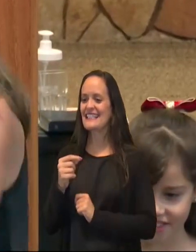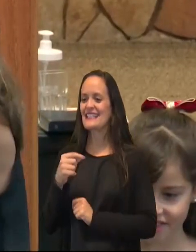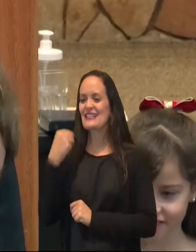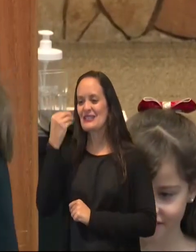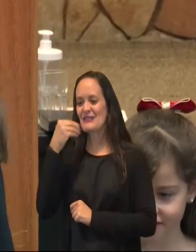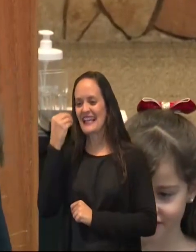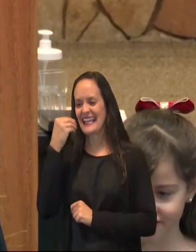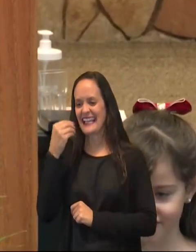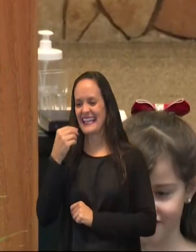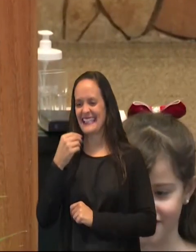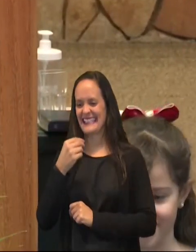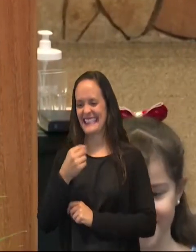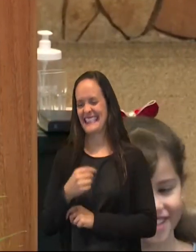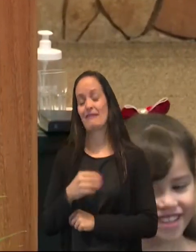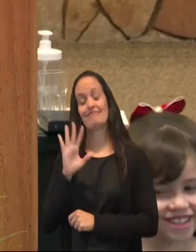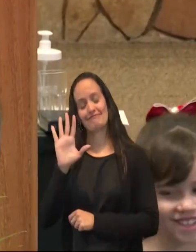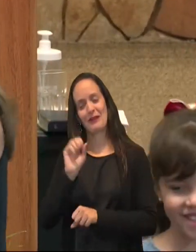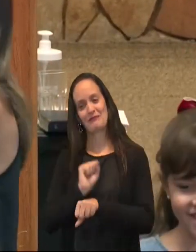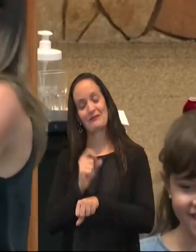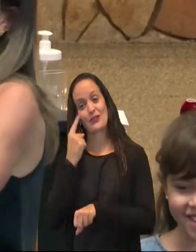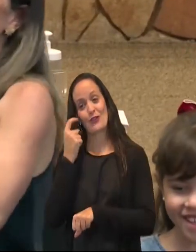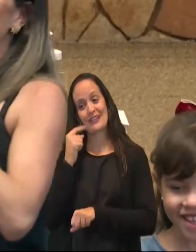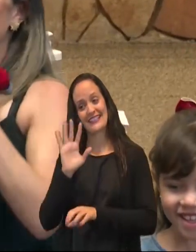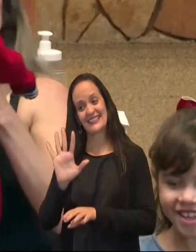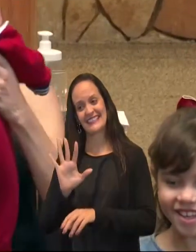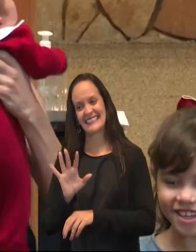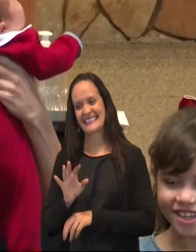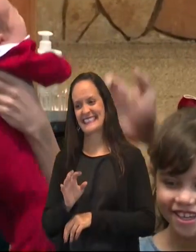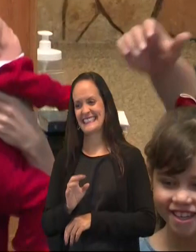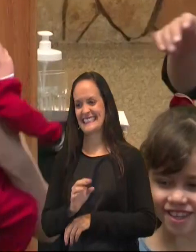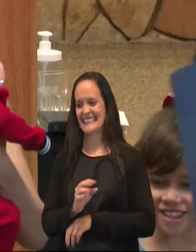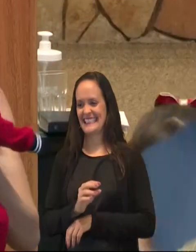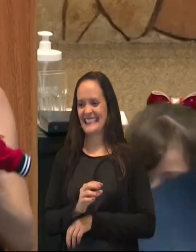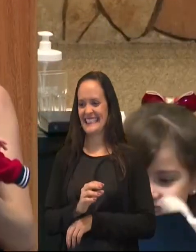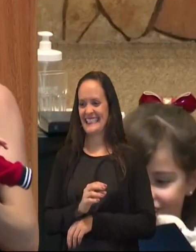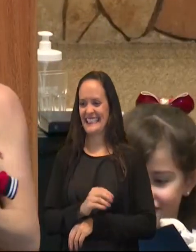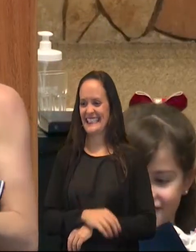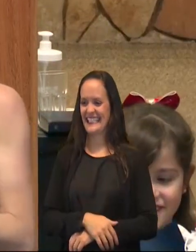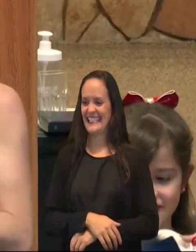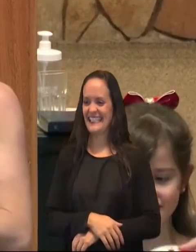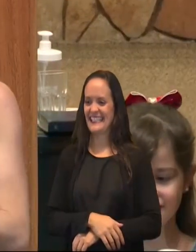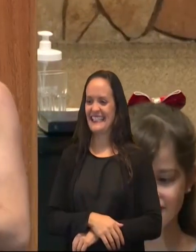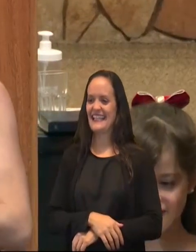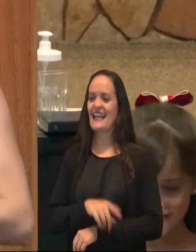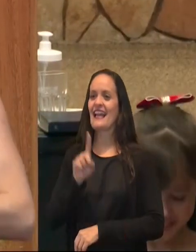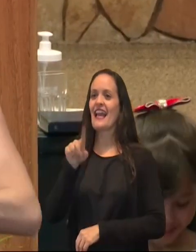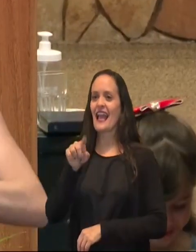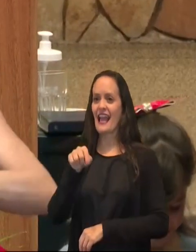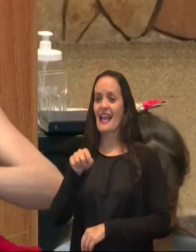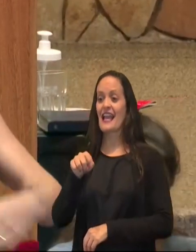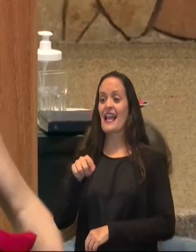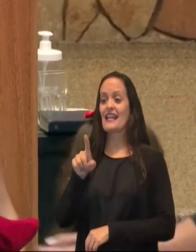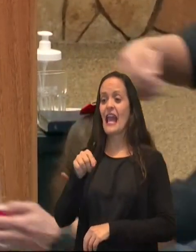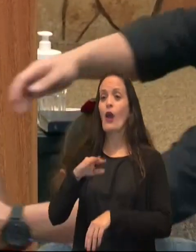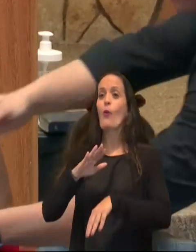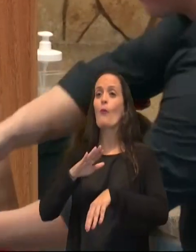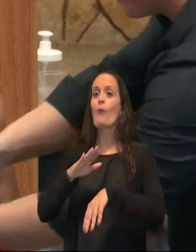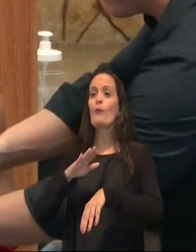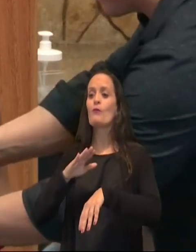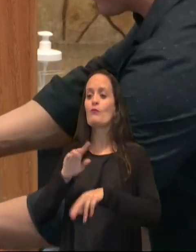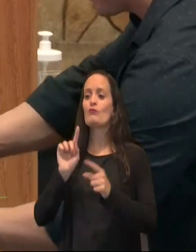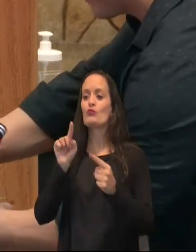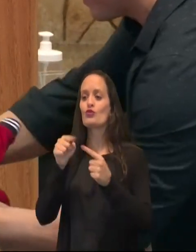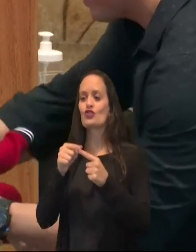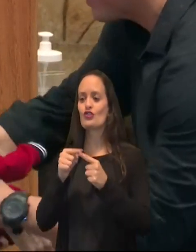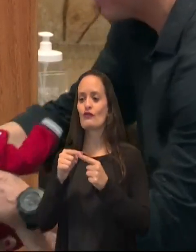pegar. Não gostou de mim? Pronto. Bento é fruto de oração de 4 anos, esperando